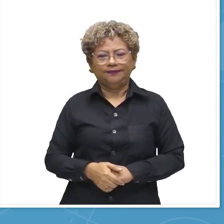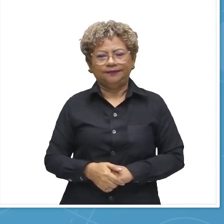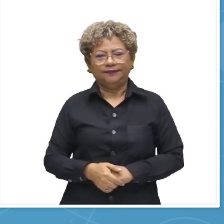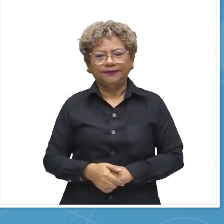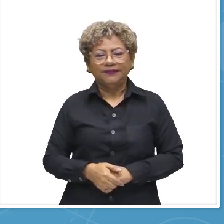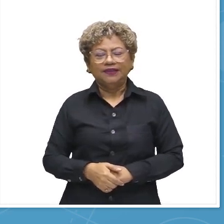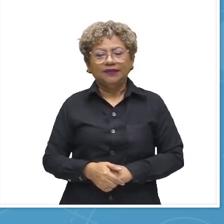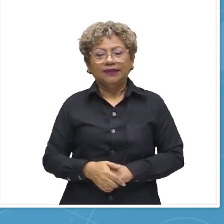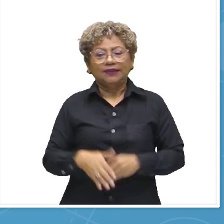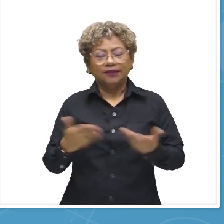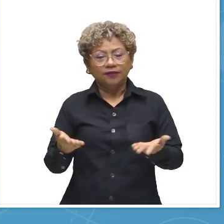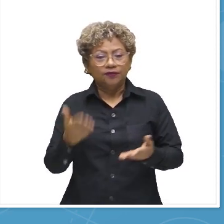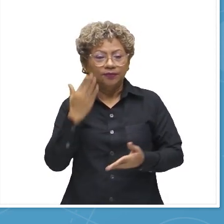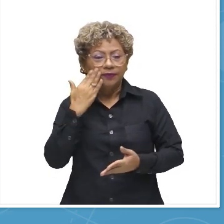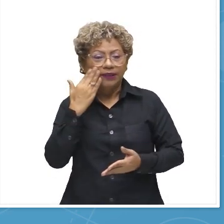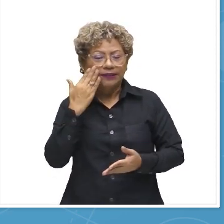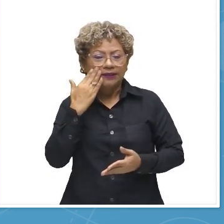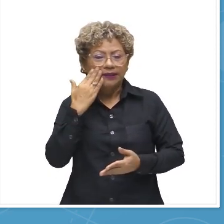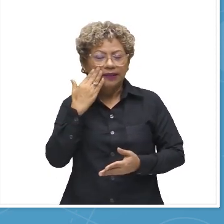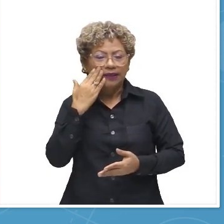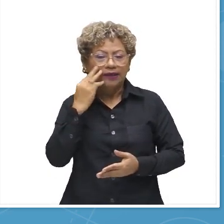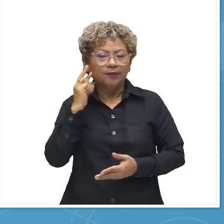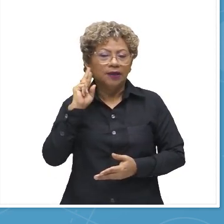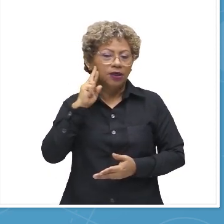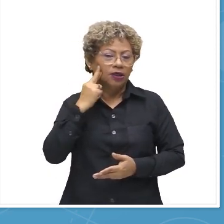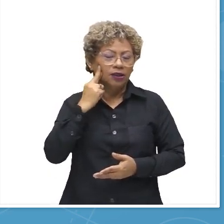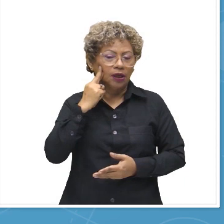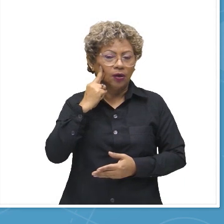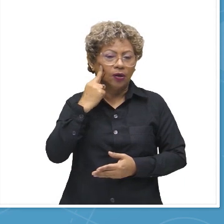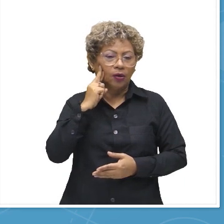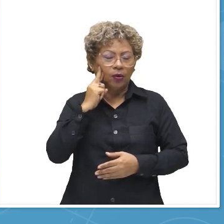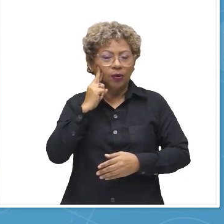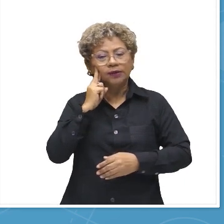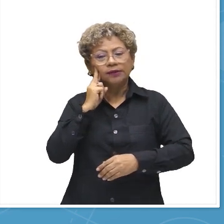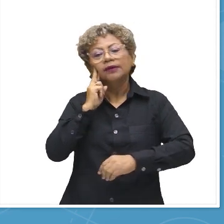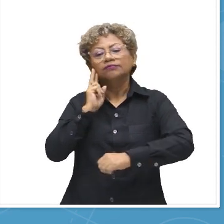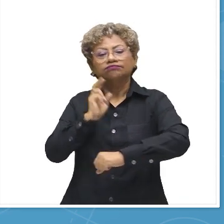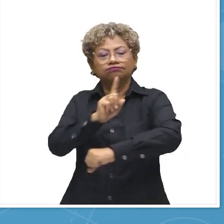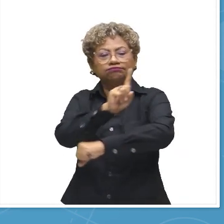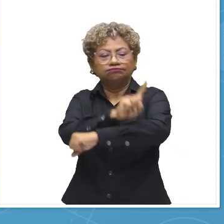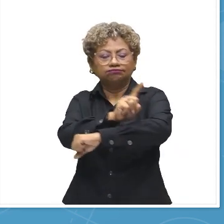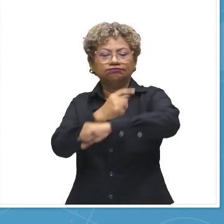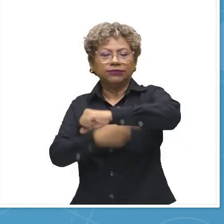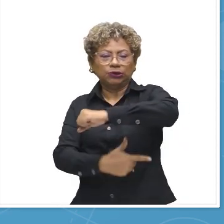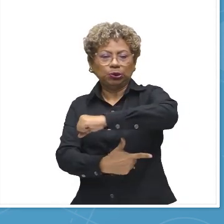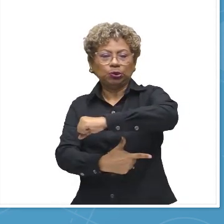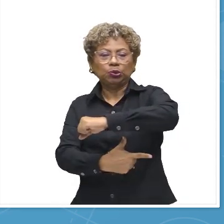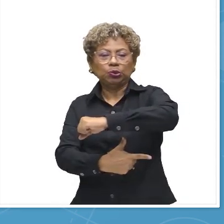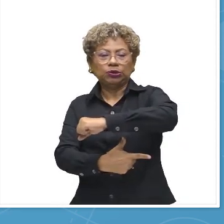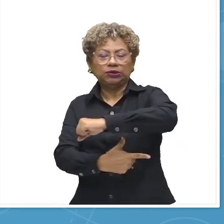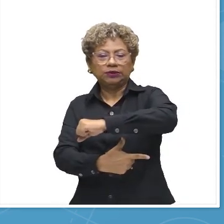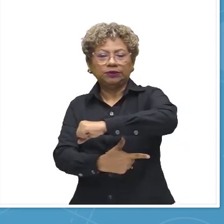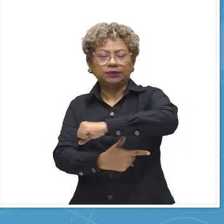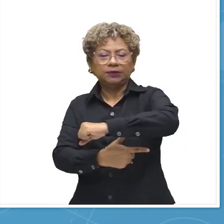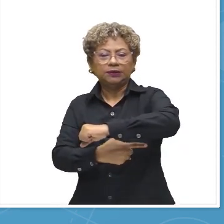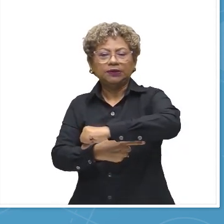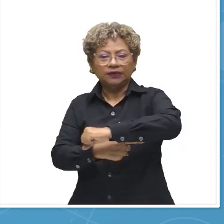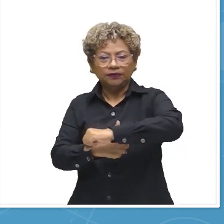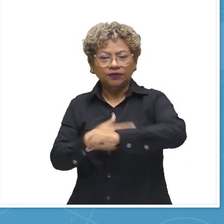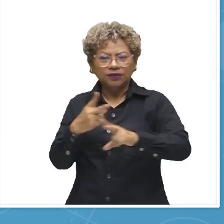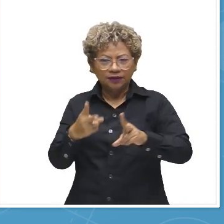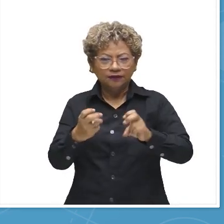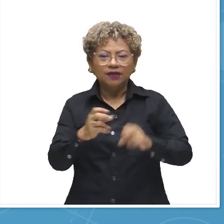área pintada de rosa aumenta, diminui ou continua a mesma? O que vocês acham?